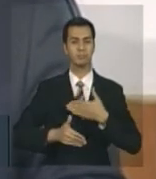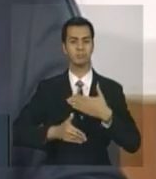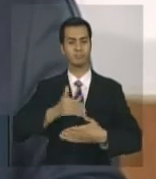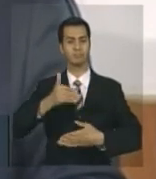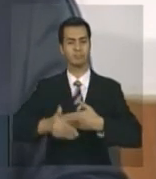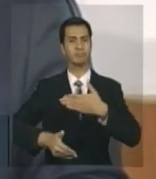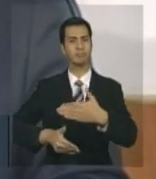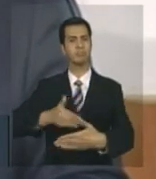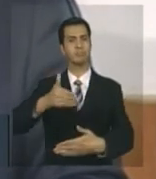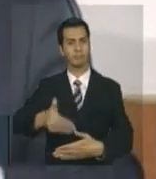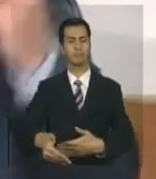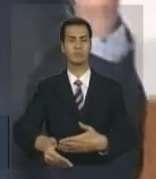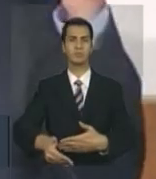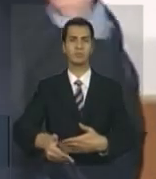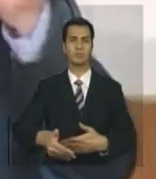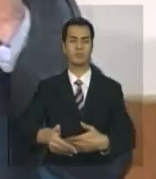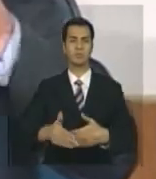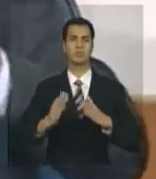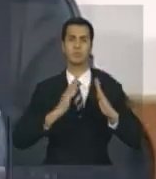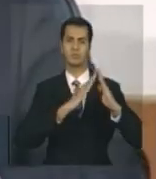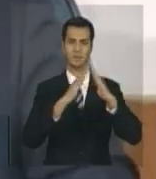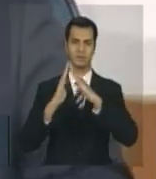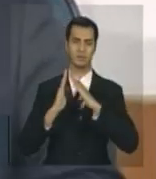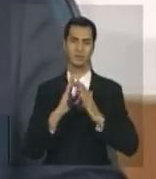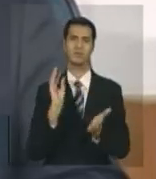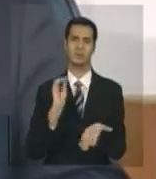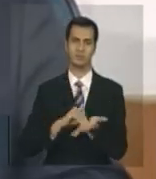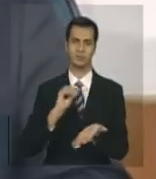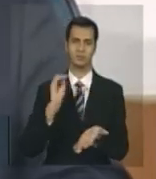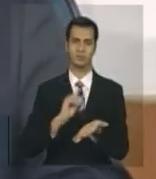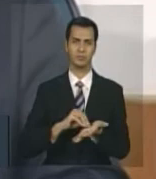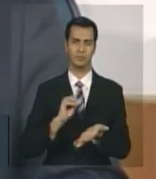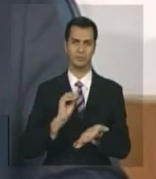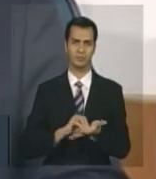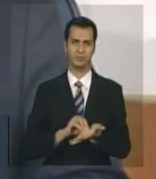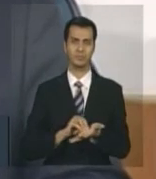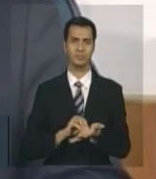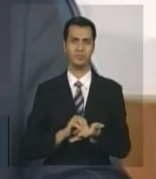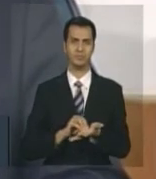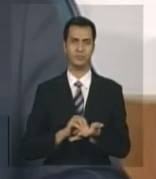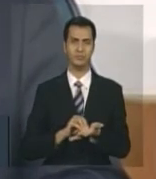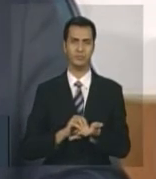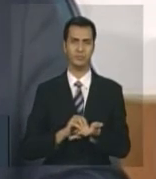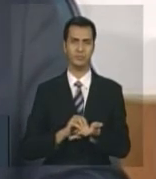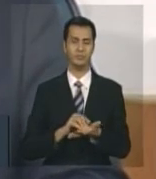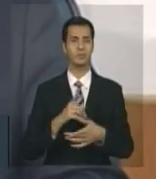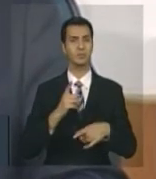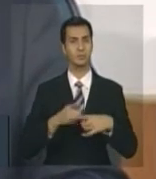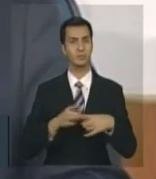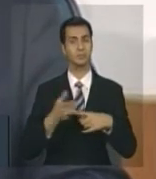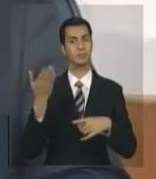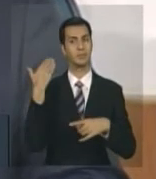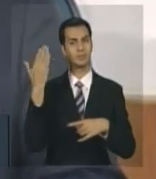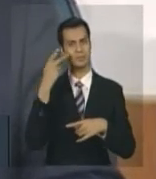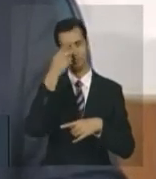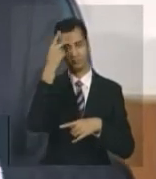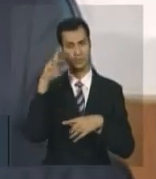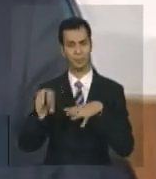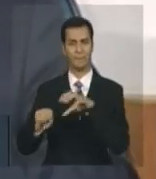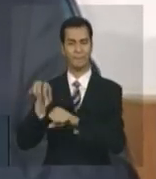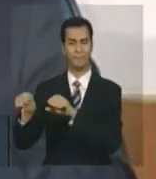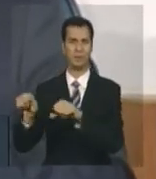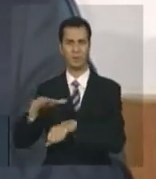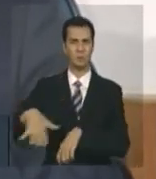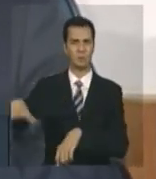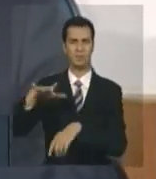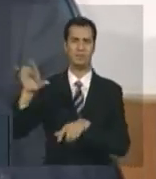essa pauta e esse estoque, digamos, de passivos em função de ocupações irregulares. Não